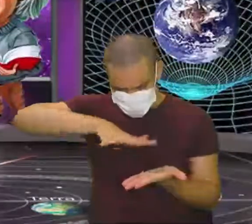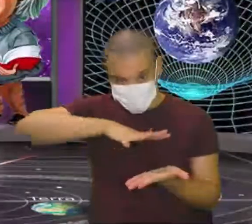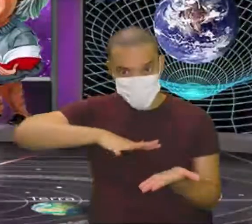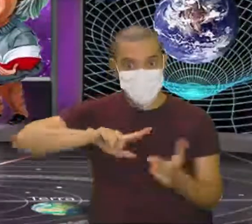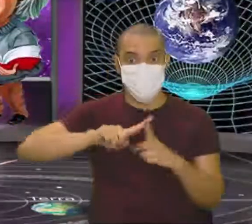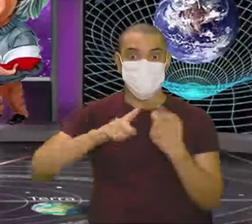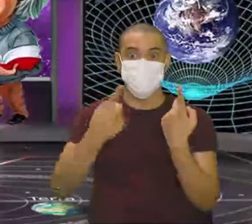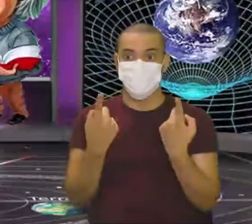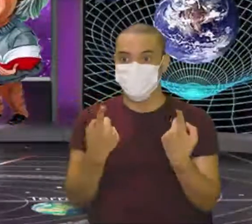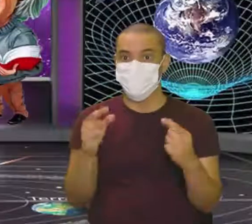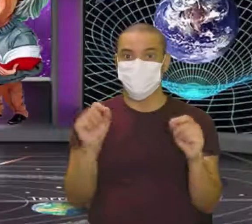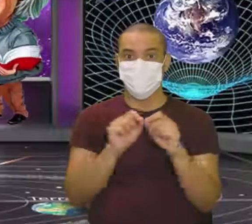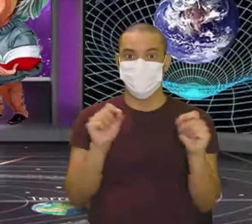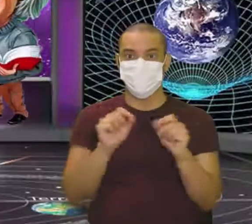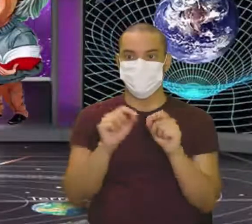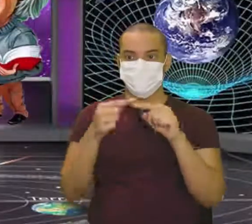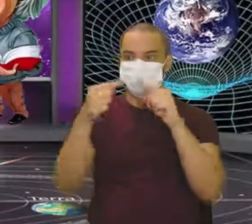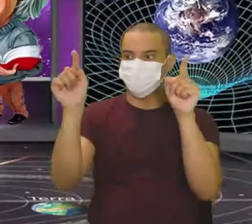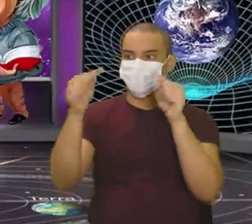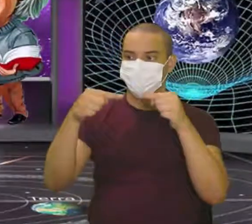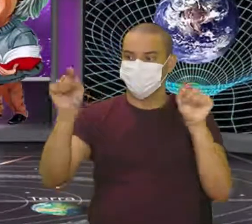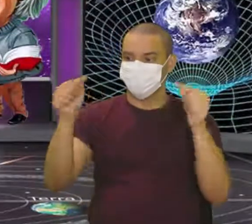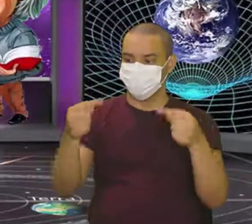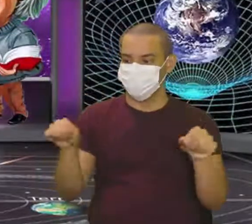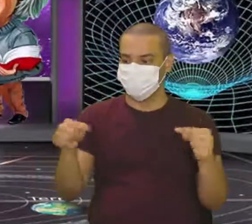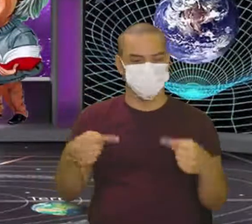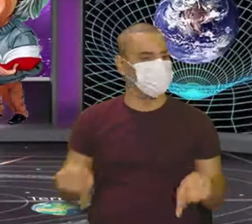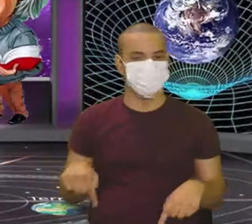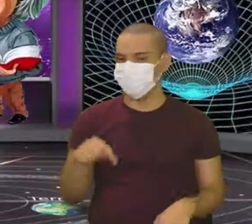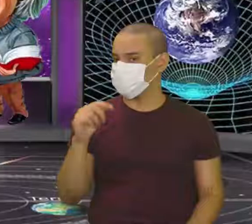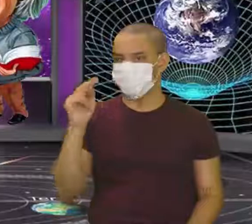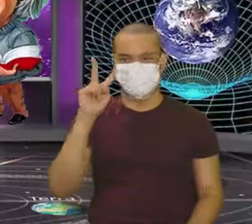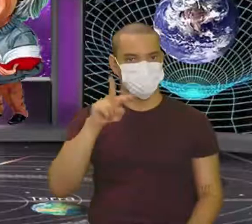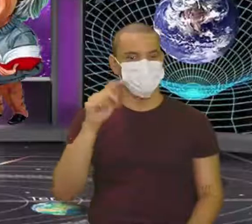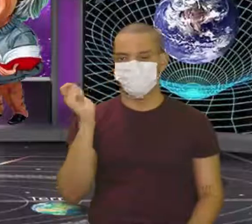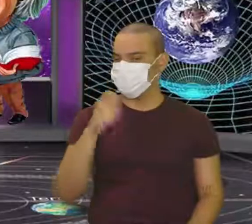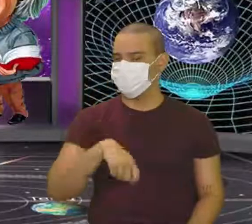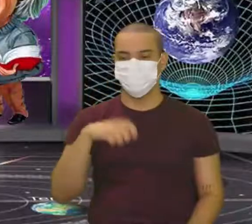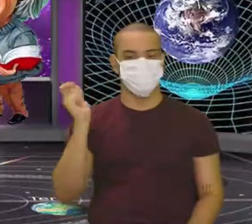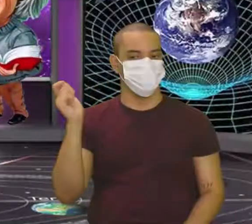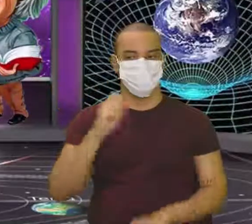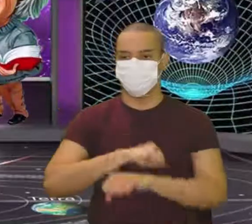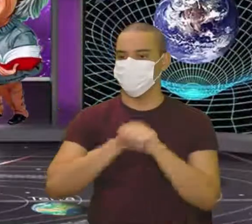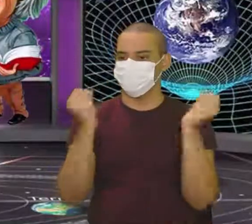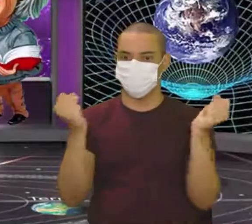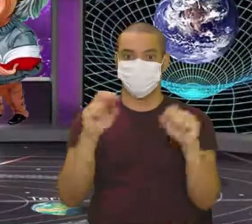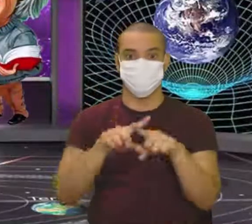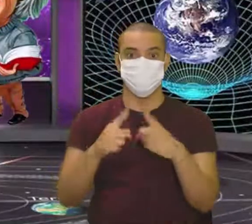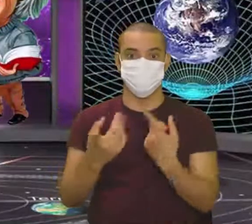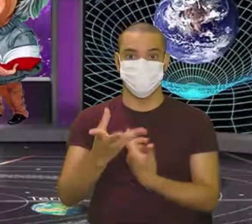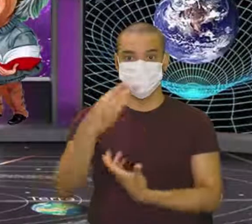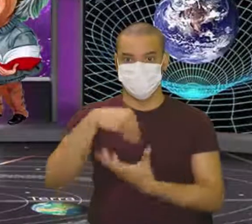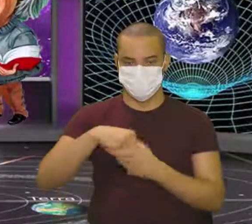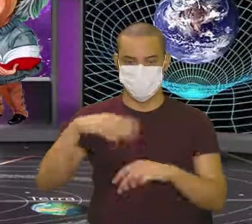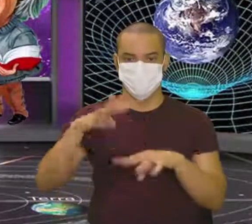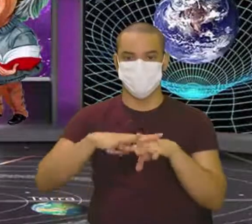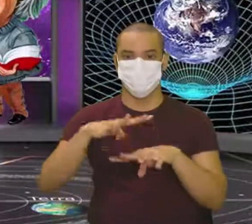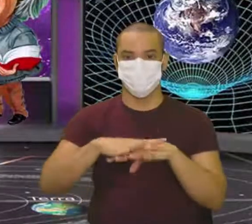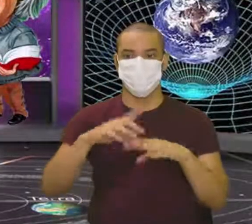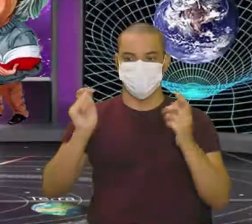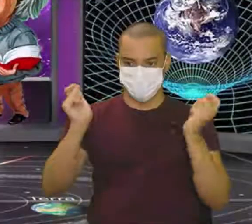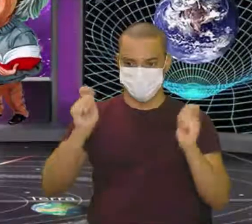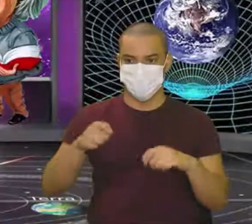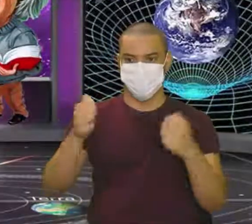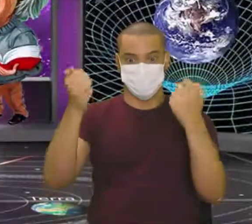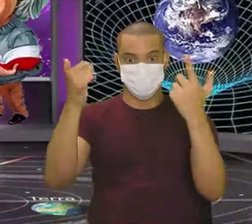linhas que nós estamos considerando, você não vai ver, você vai ver o formato desse campo. Mas, matematicamente, a gente pode